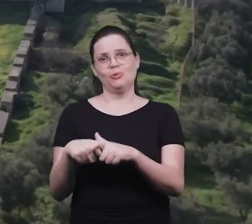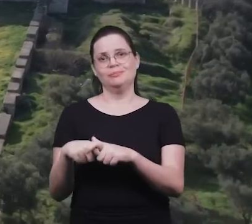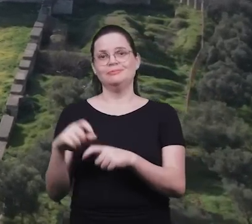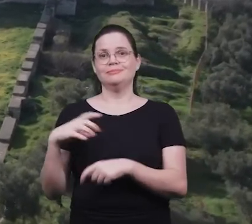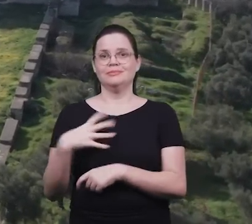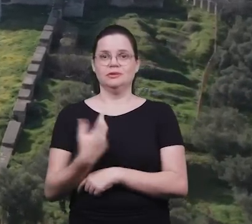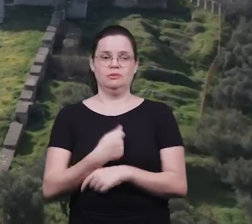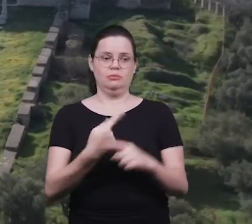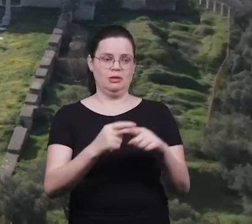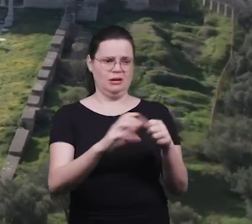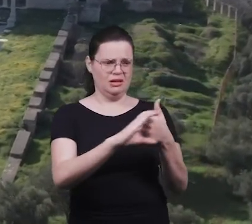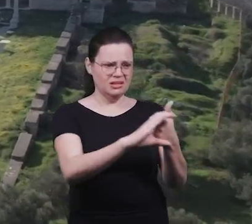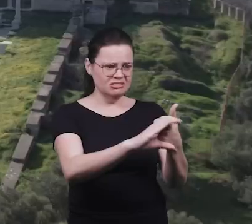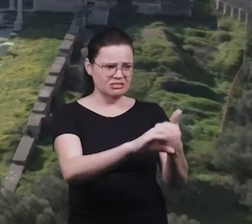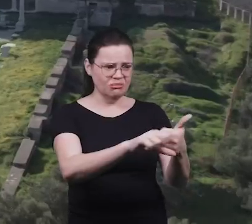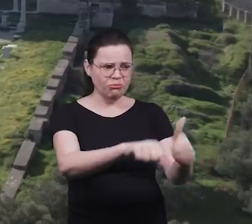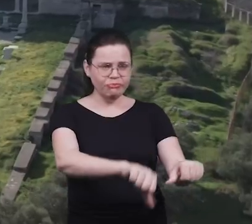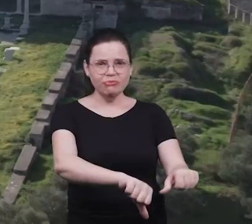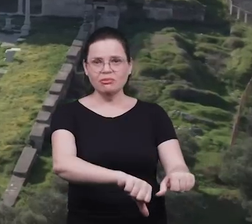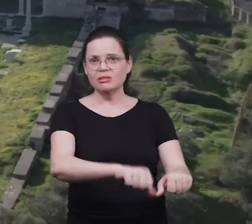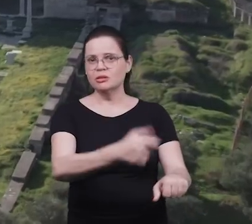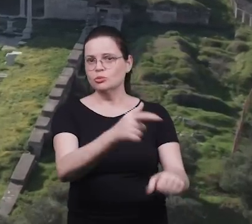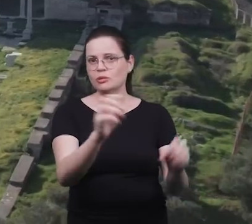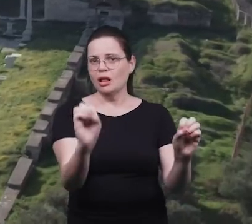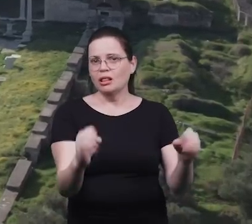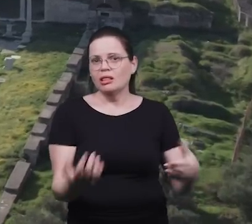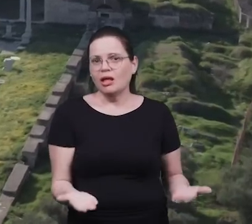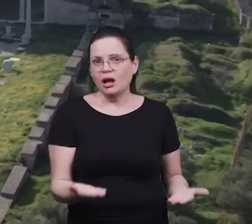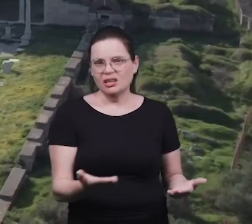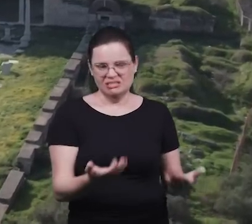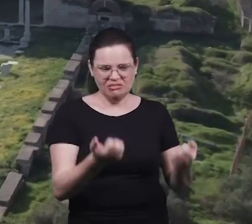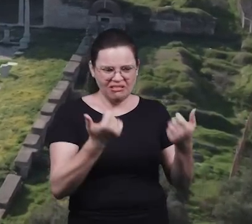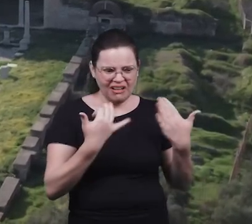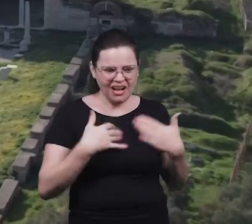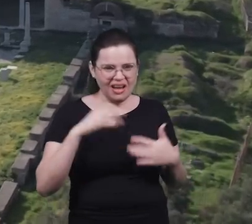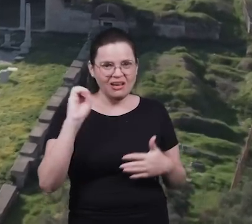tem mais nada para dizer, um evangelho sem vida,